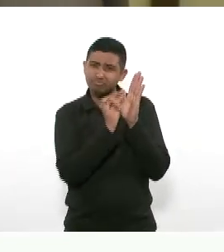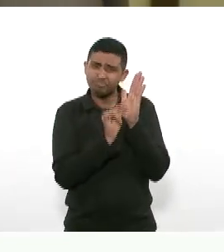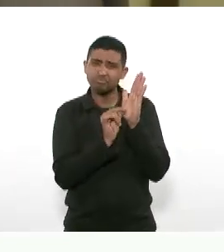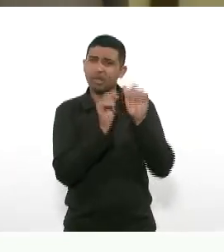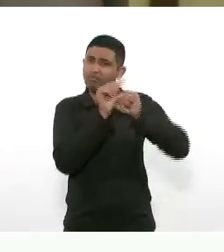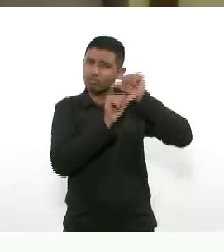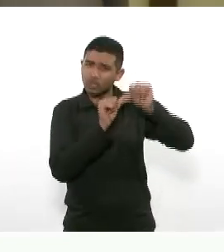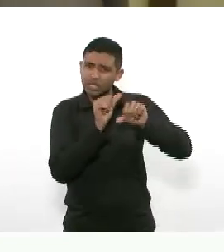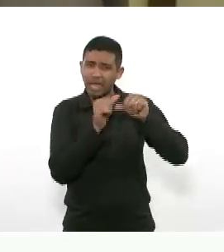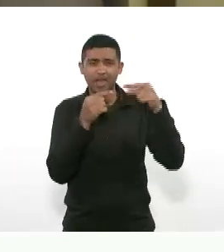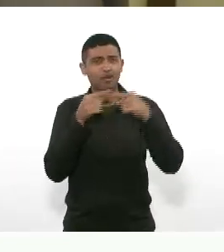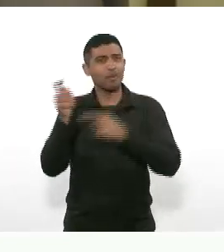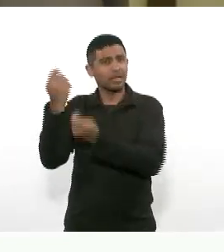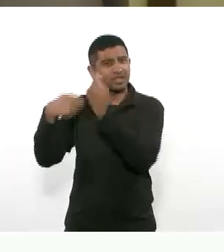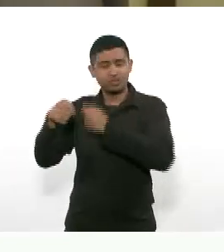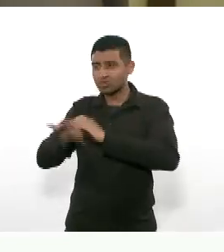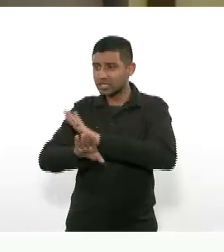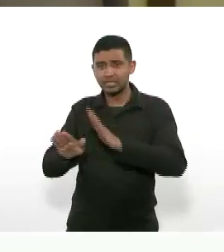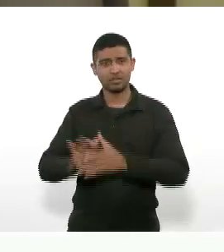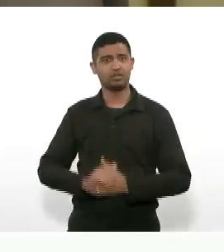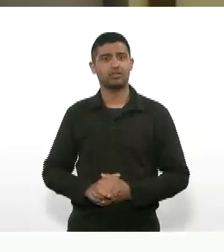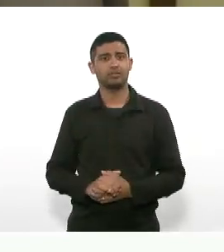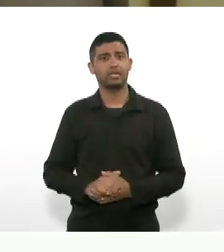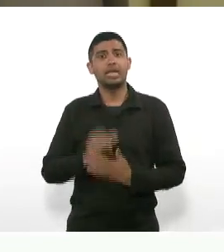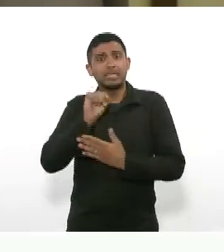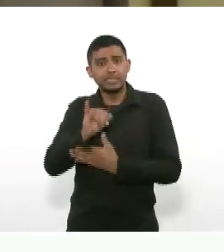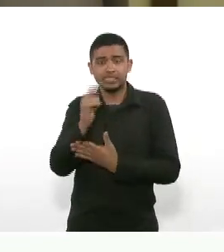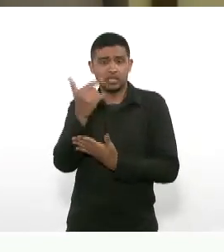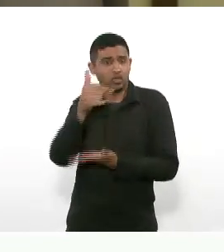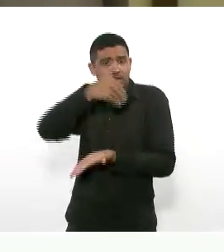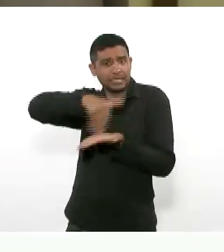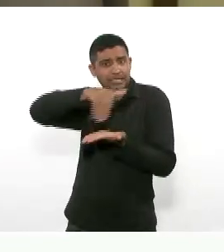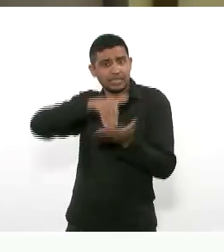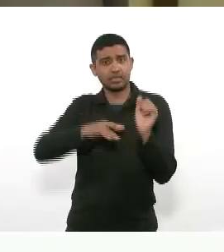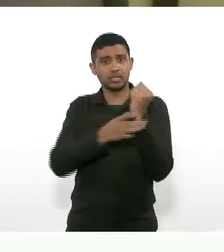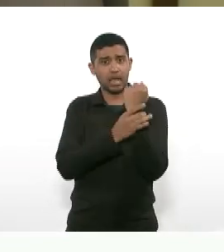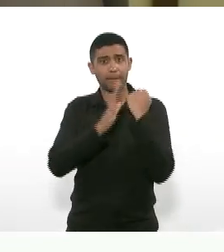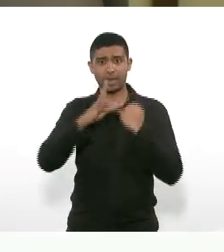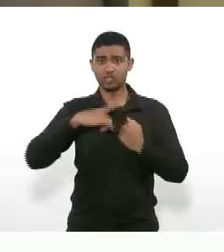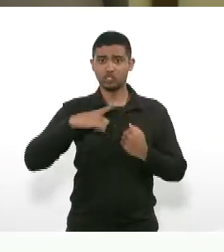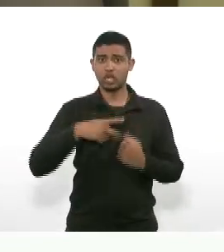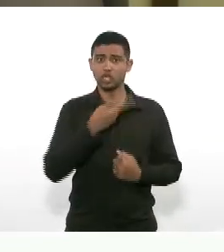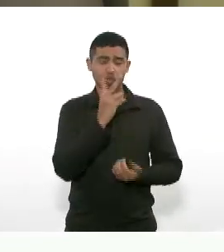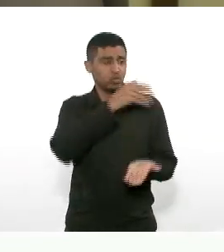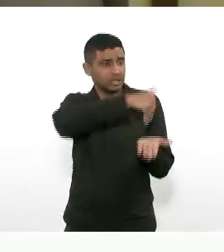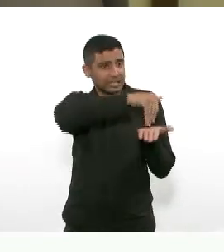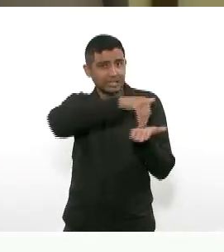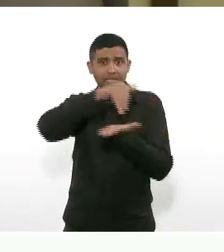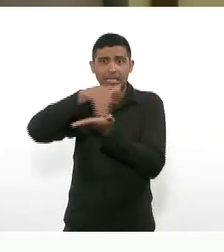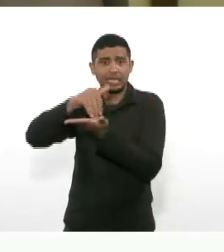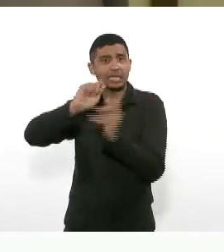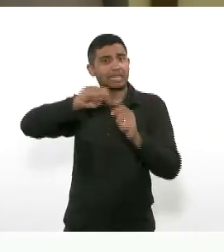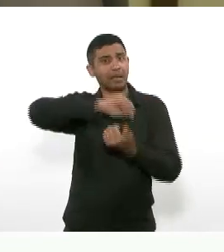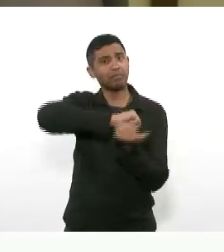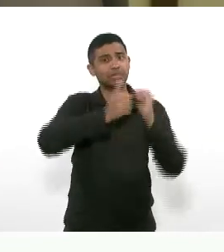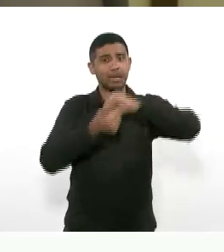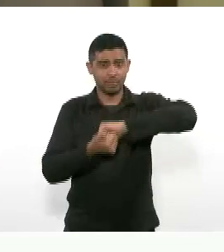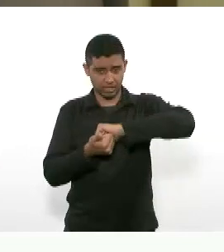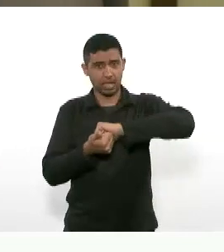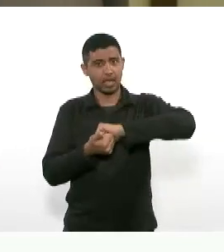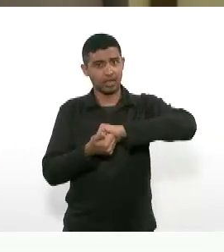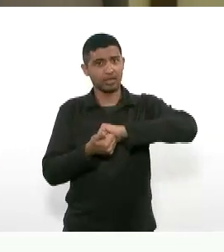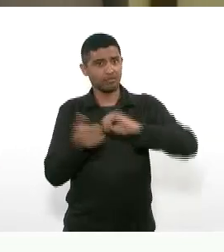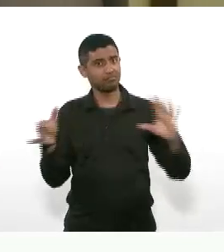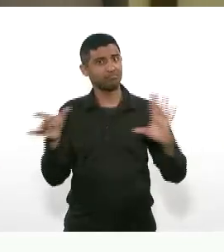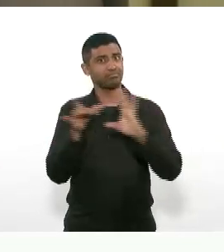nossa administração aqui, ponto. Se não temos Secretaria de Segurança, mas temos 2 secretarias, adaptamos e colocamos para as